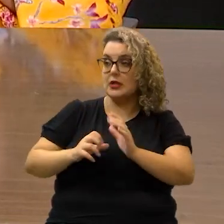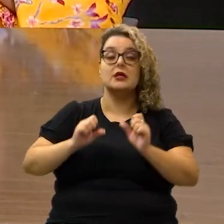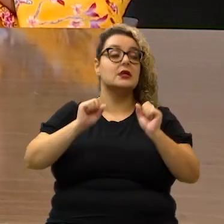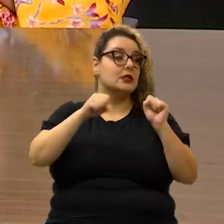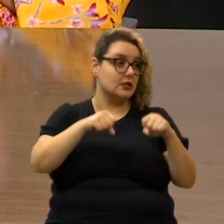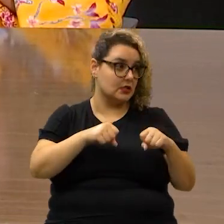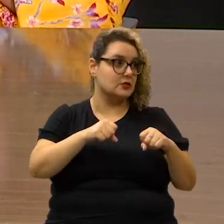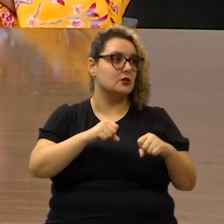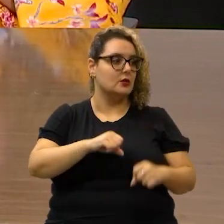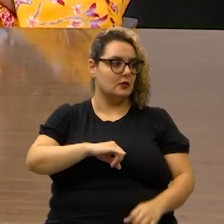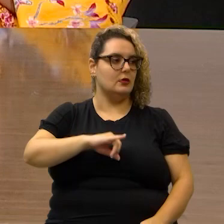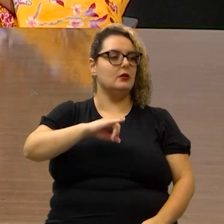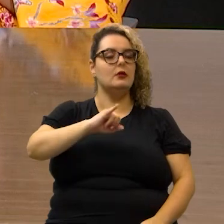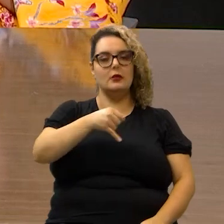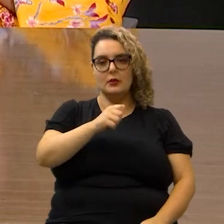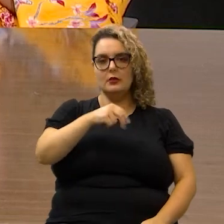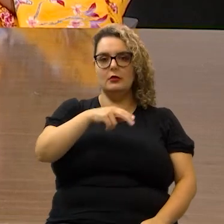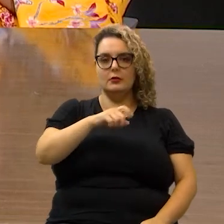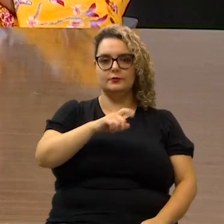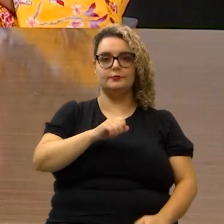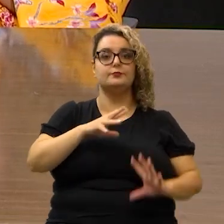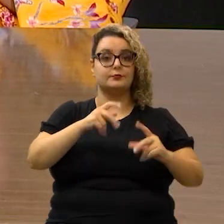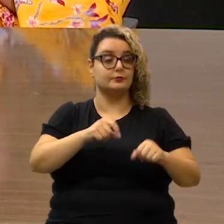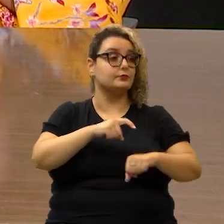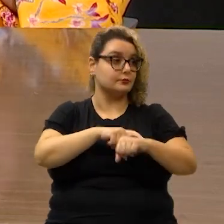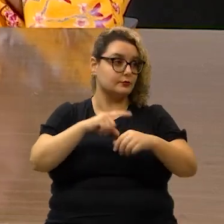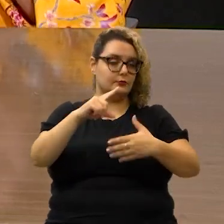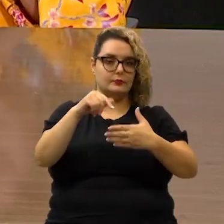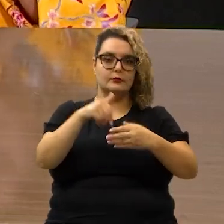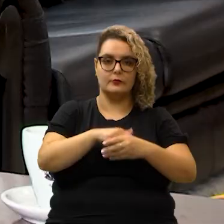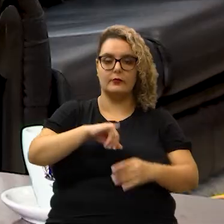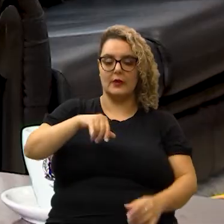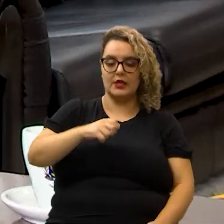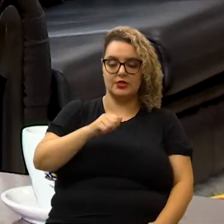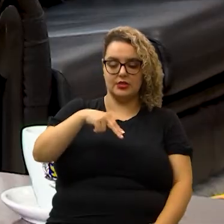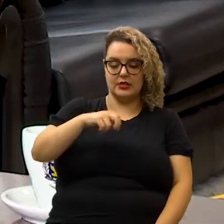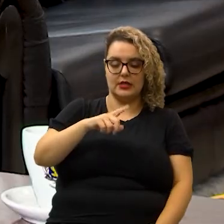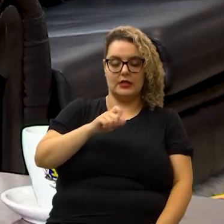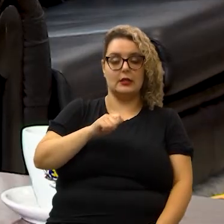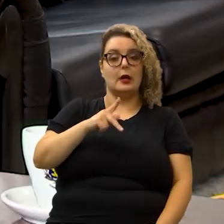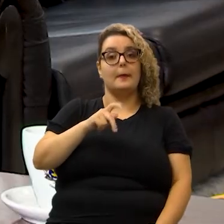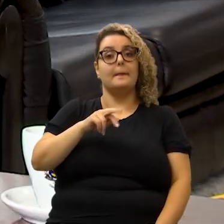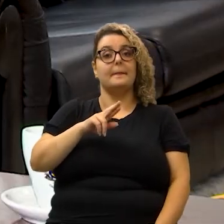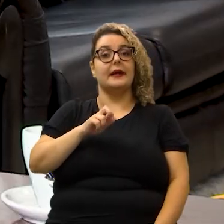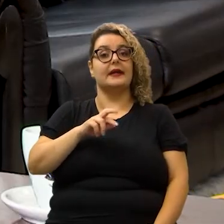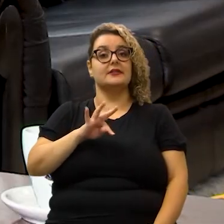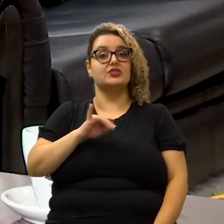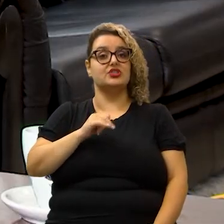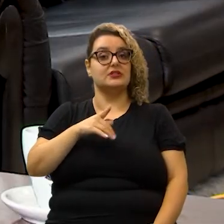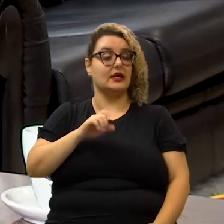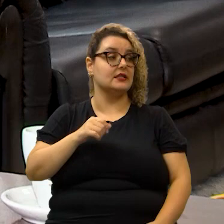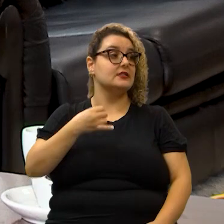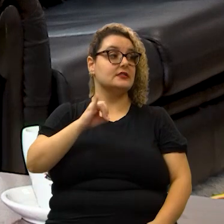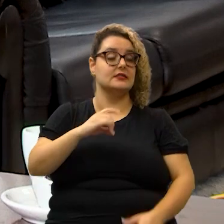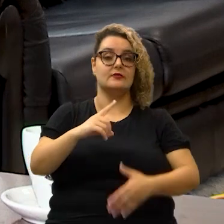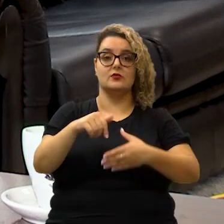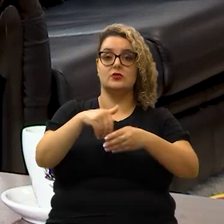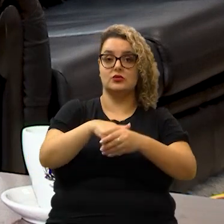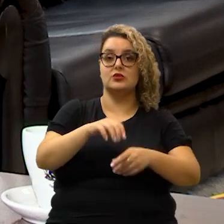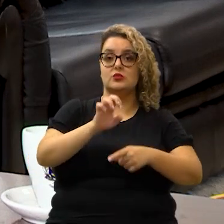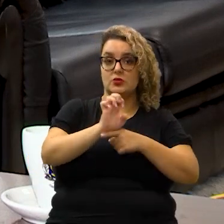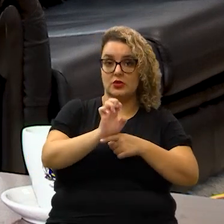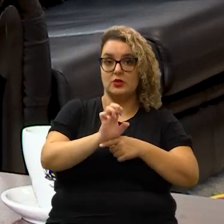janela existe em todos os períodos eleitorais, a chamada janela partidária. Se a eleição fosse estadual, onde iam